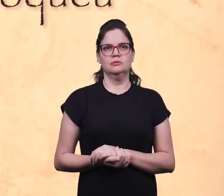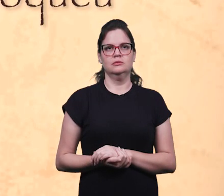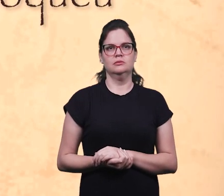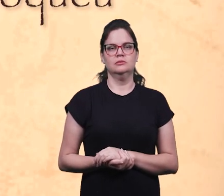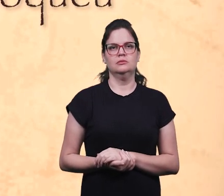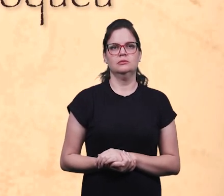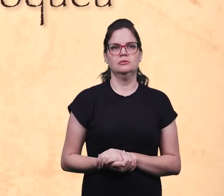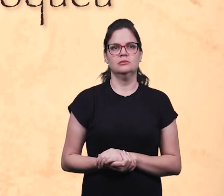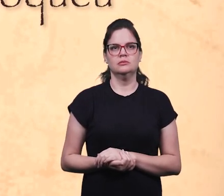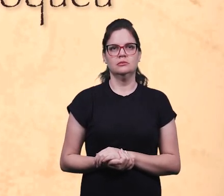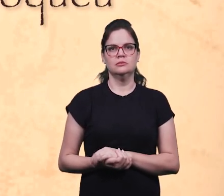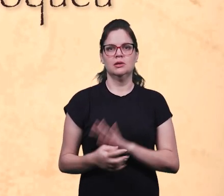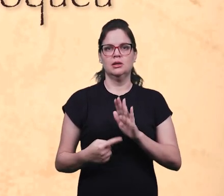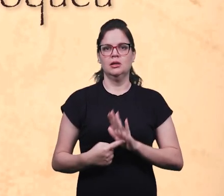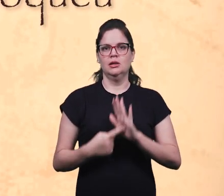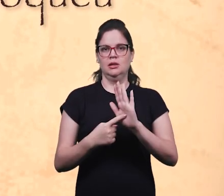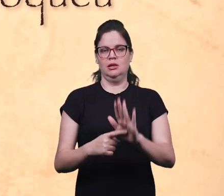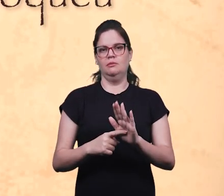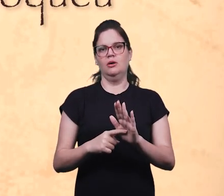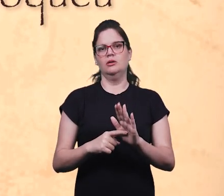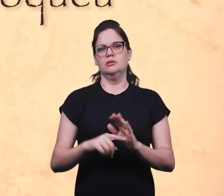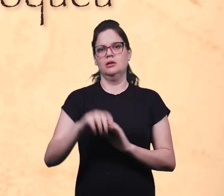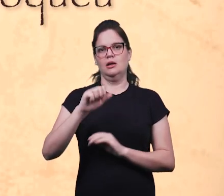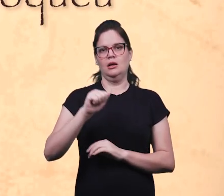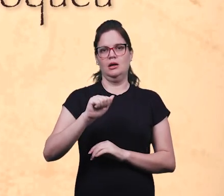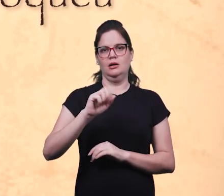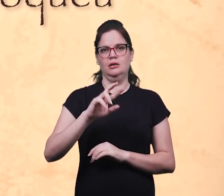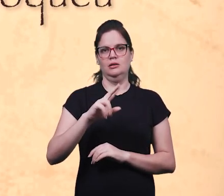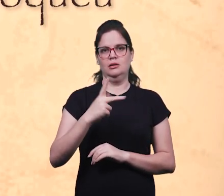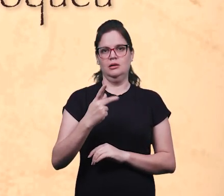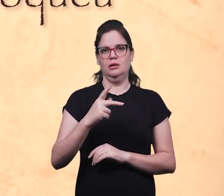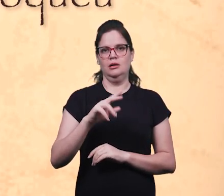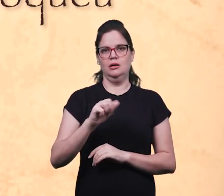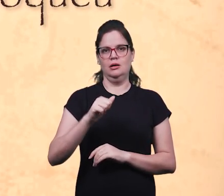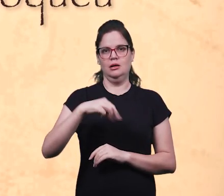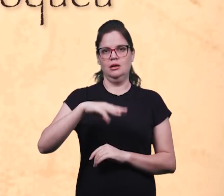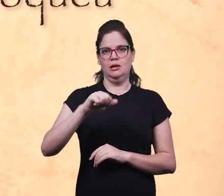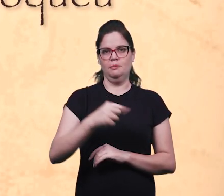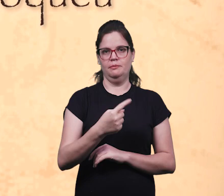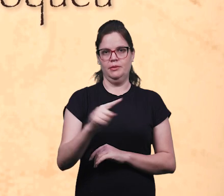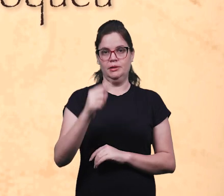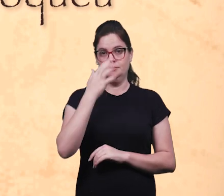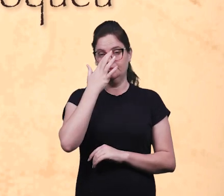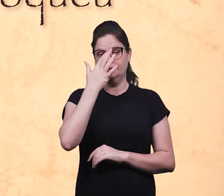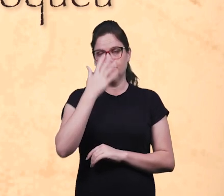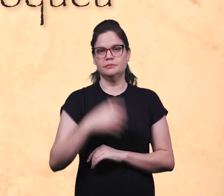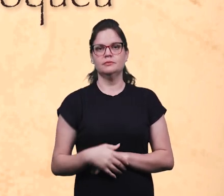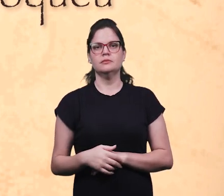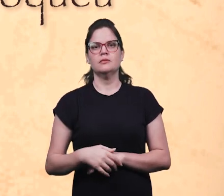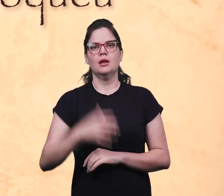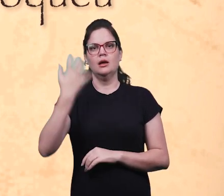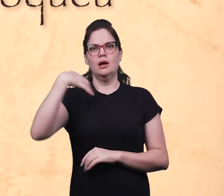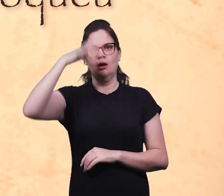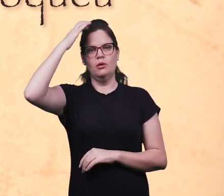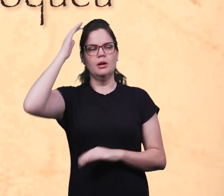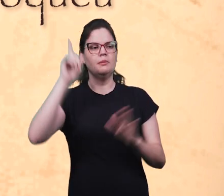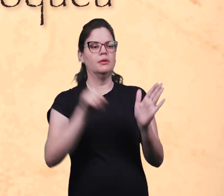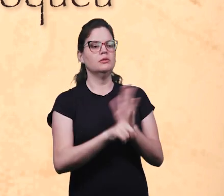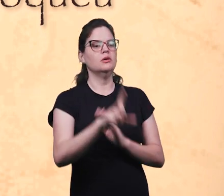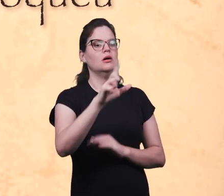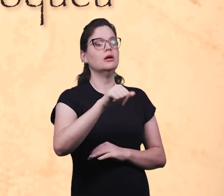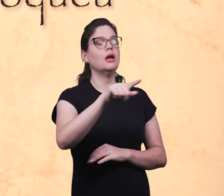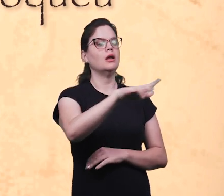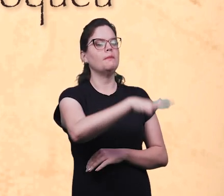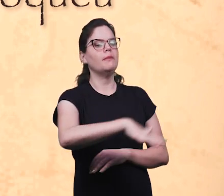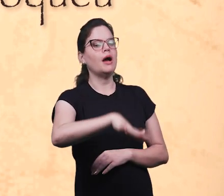e é a parte que entra Amã, então fala o seguinte: então o rei indagou, quem está no pátio?